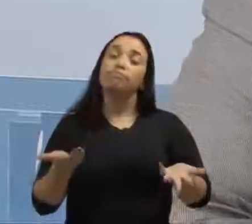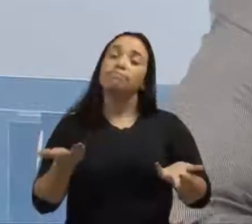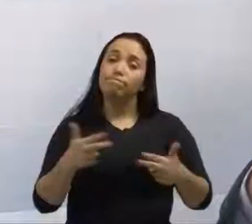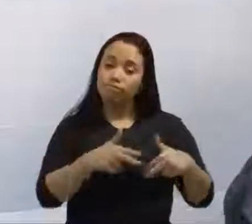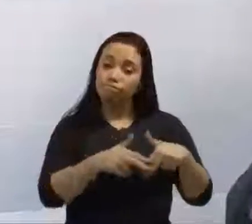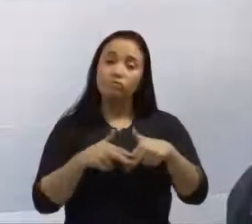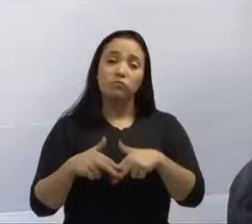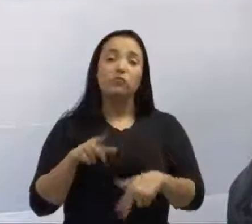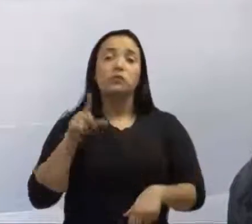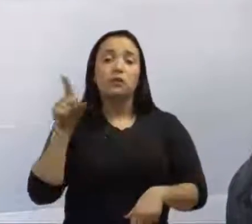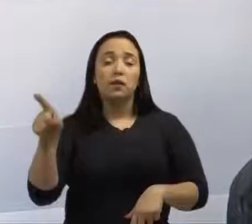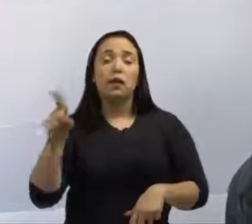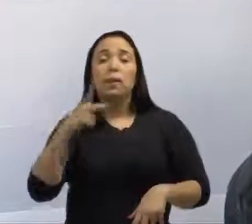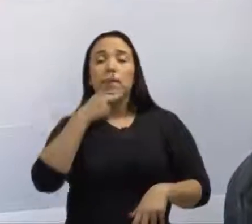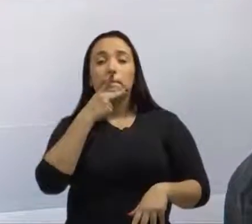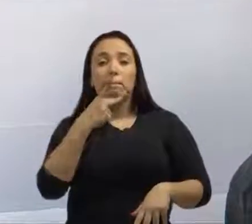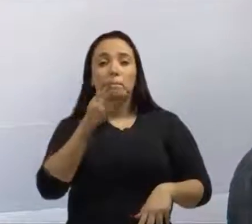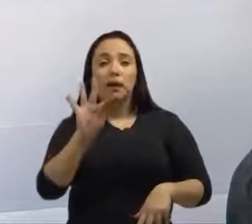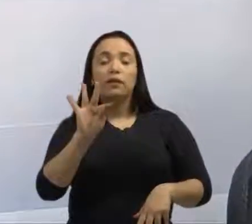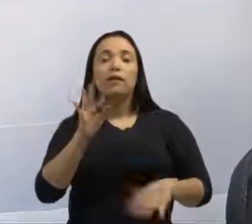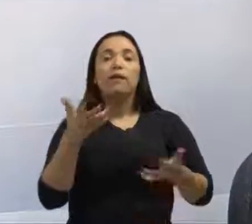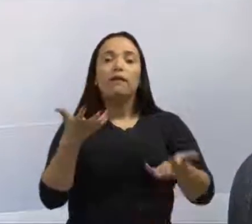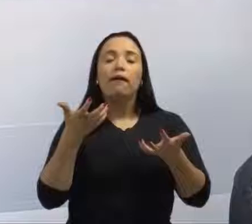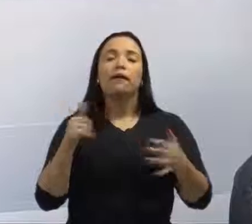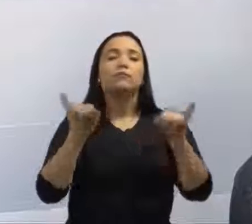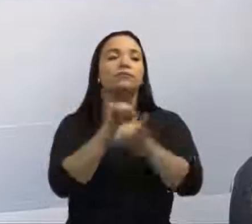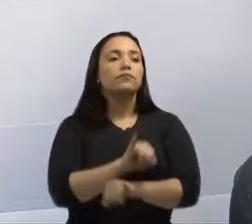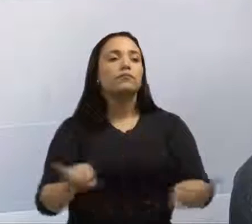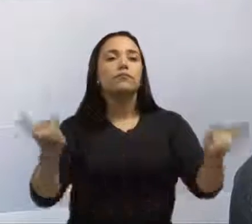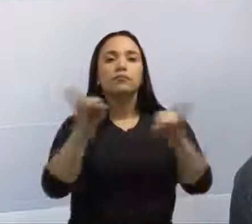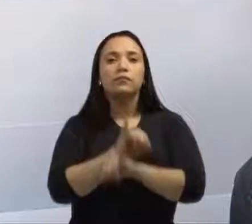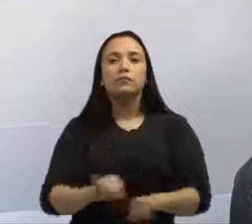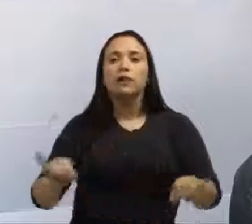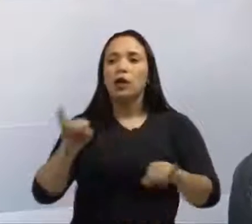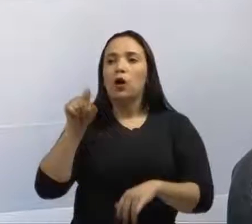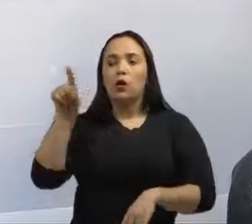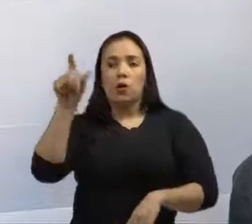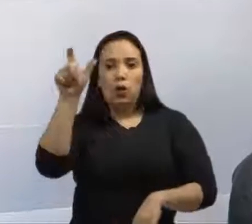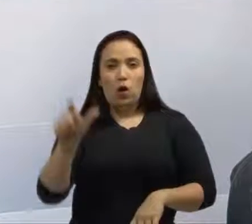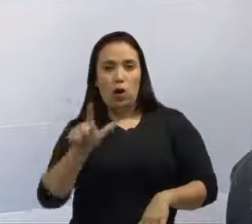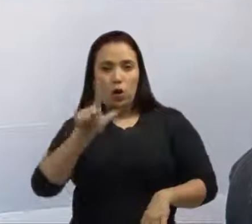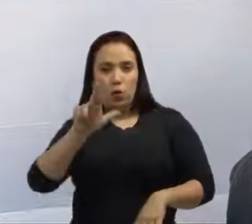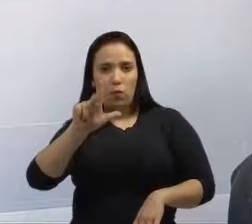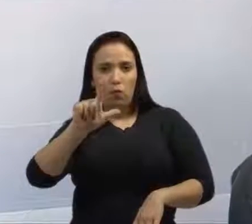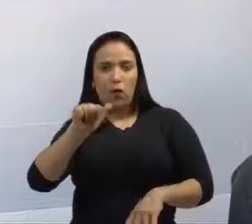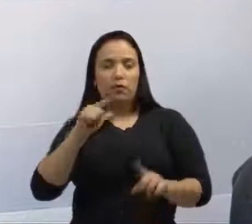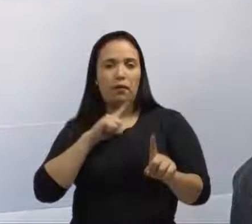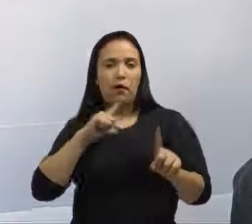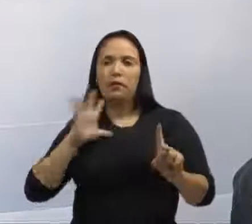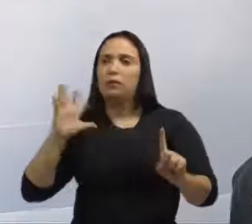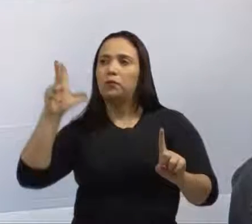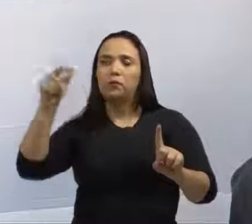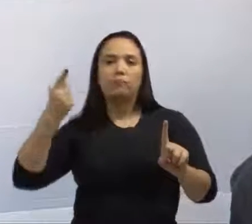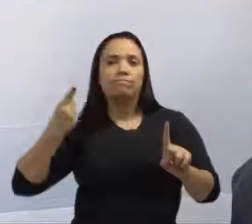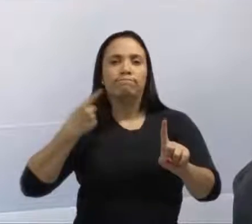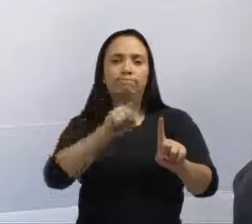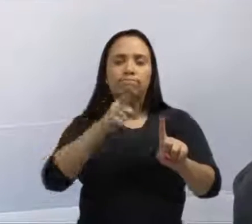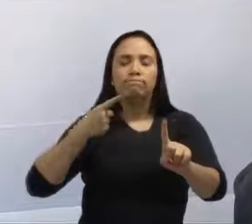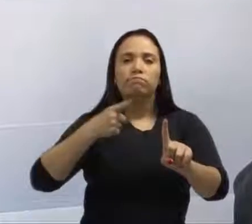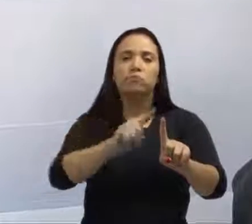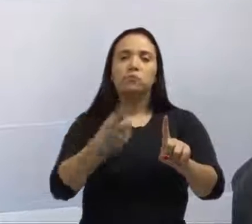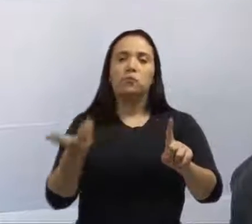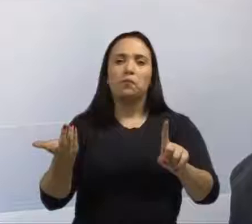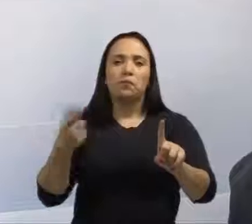essa peça publicitária que o Partido dos Trabalhadores está tentando criar de um Lula perseguido,